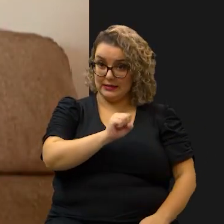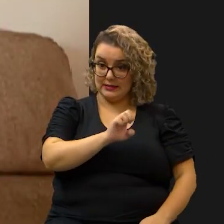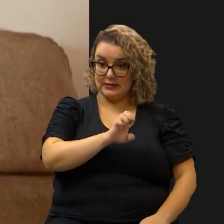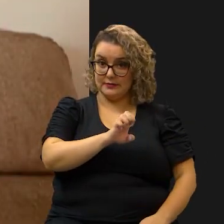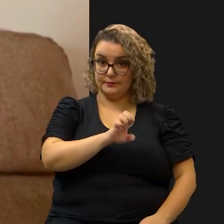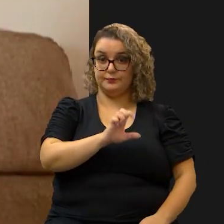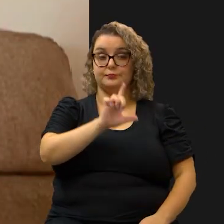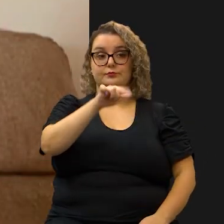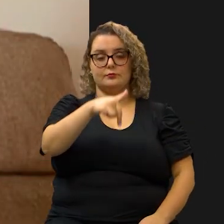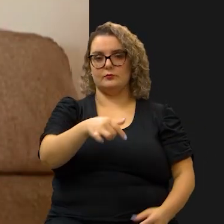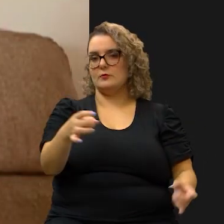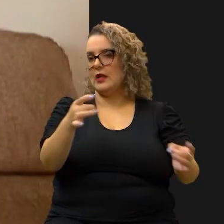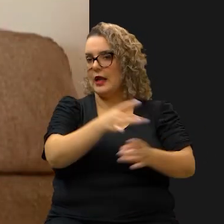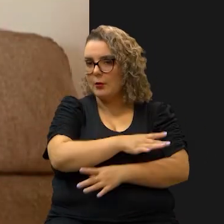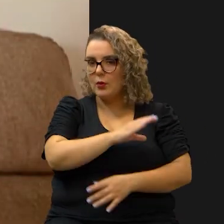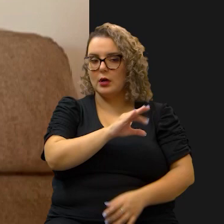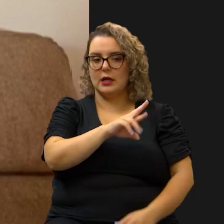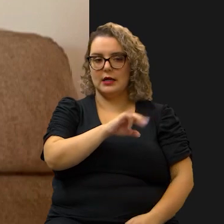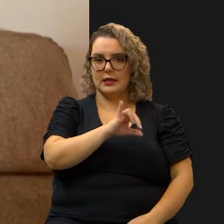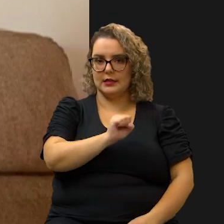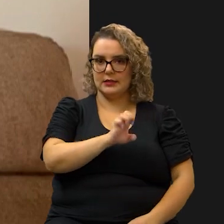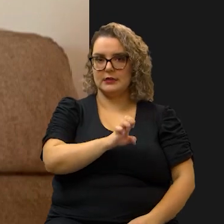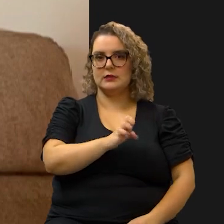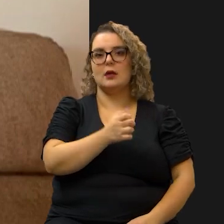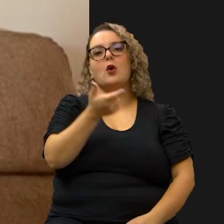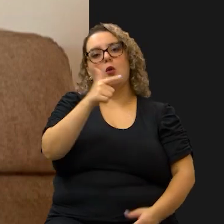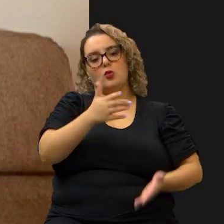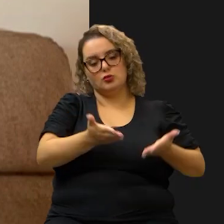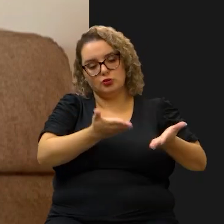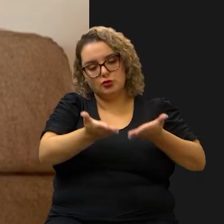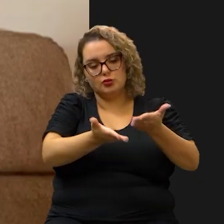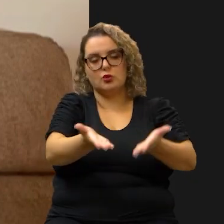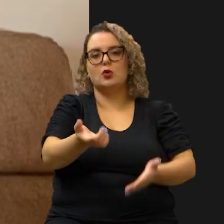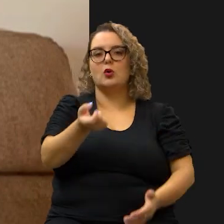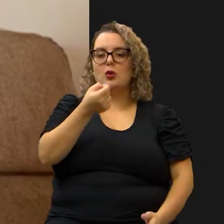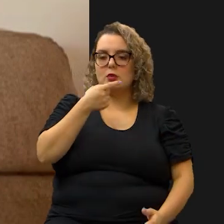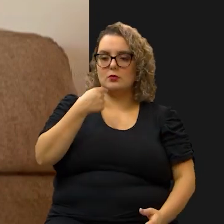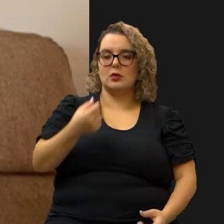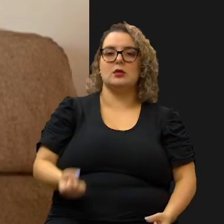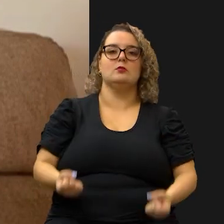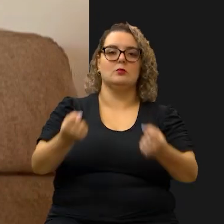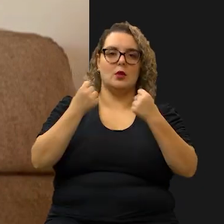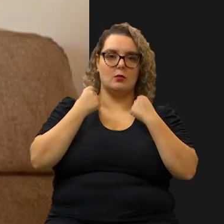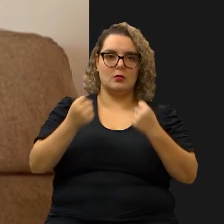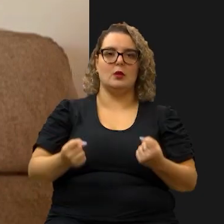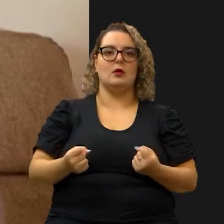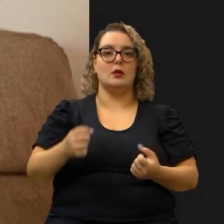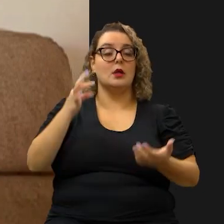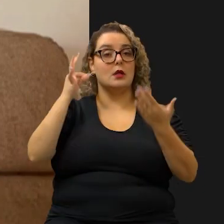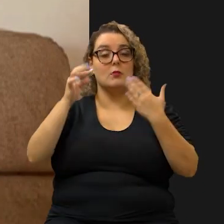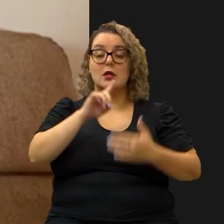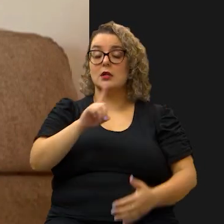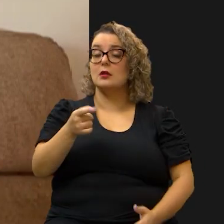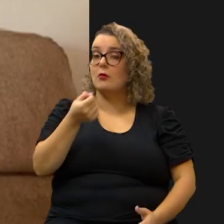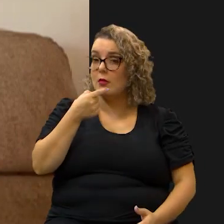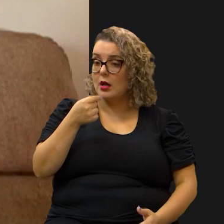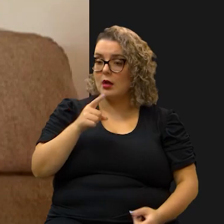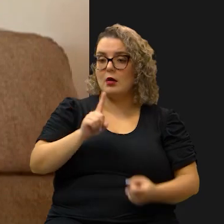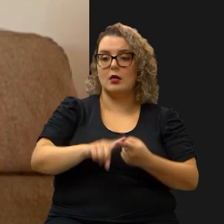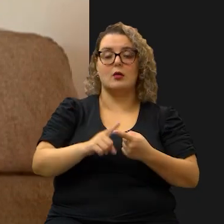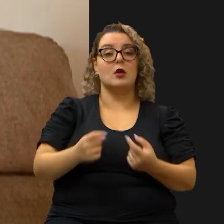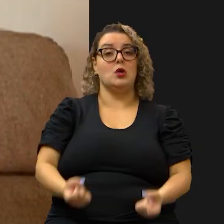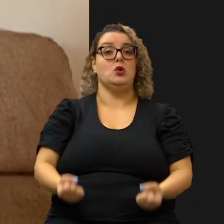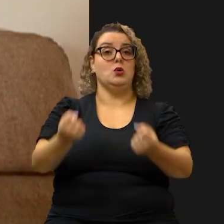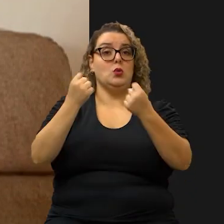crise. Depois que ele está salvo da crise, ele tem que manter o tratamento com a medicação, com as terapias não